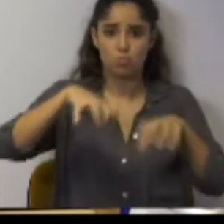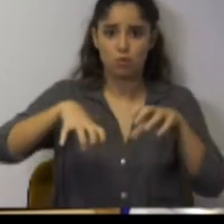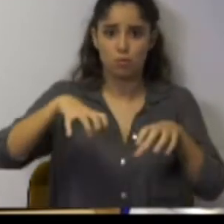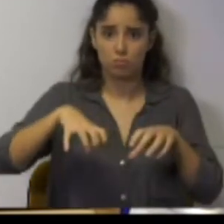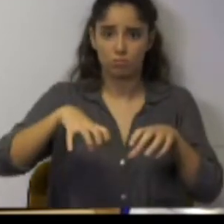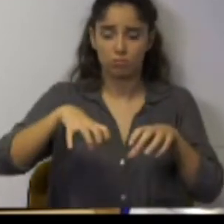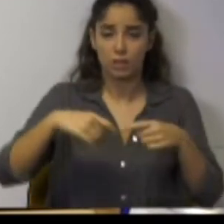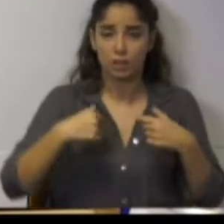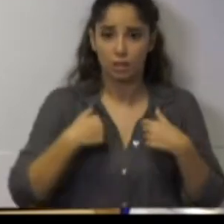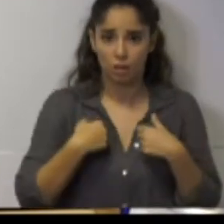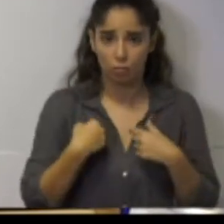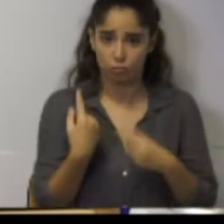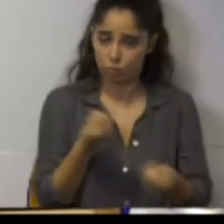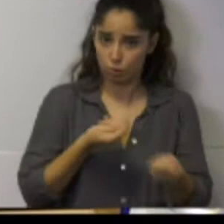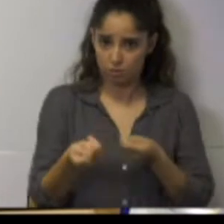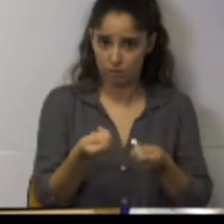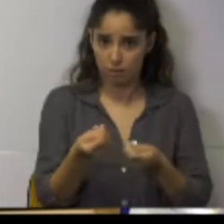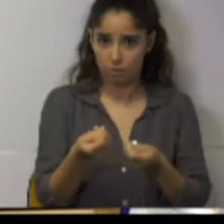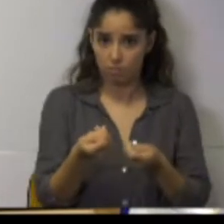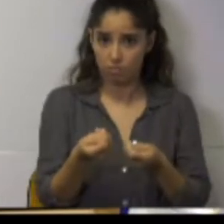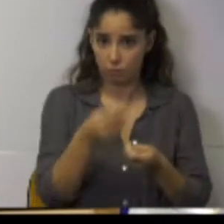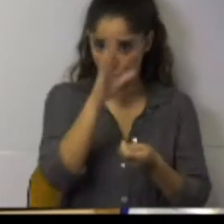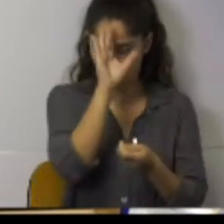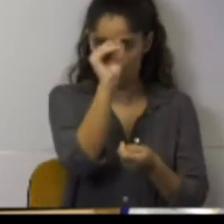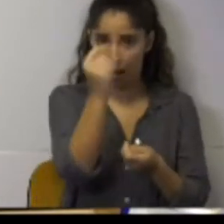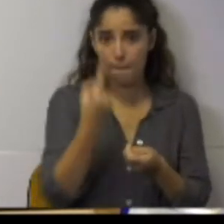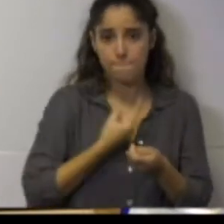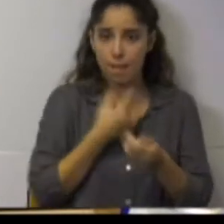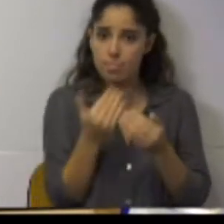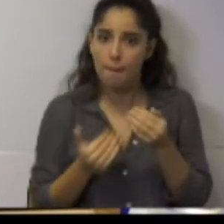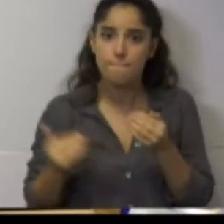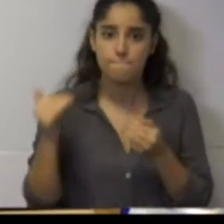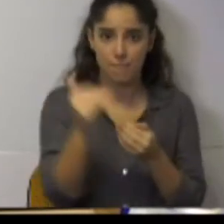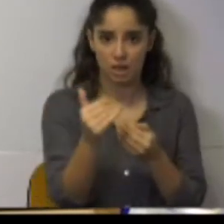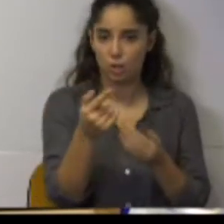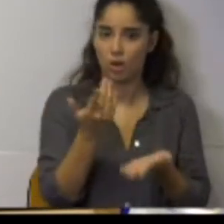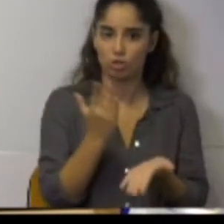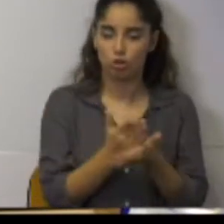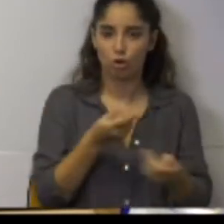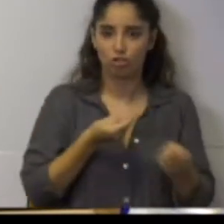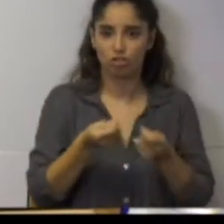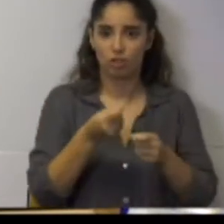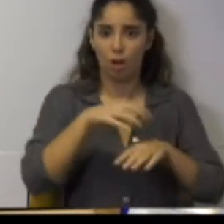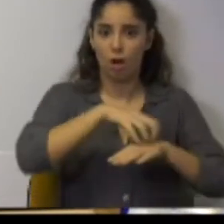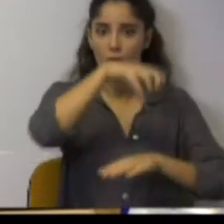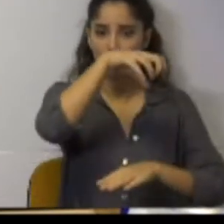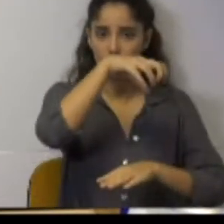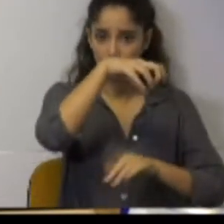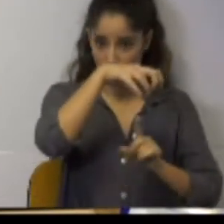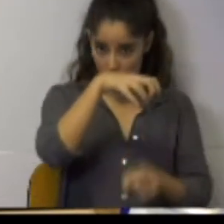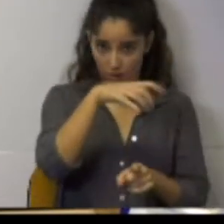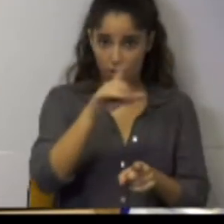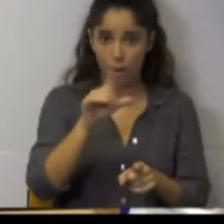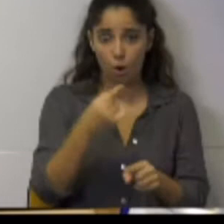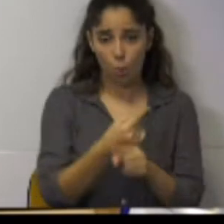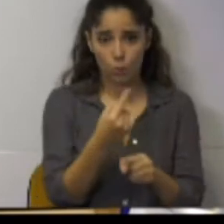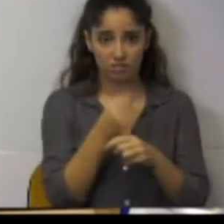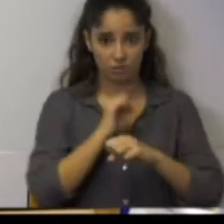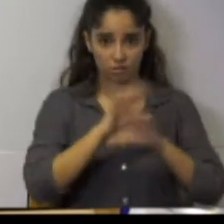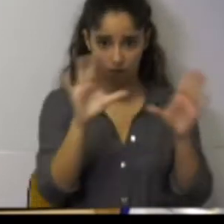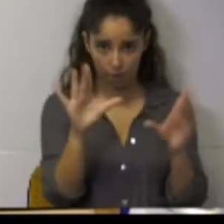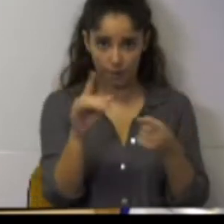termos de governação, ir muito mais além do que a gestão do condomínio. E há sinais que me parecem claros. Vossa Excelência